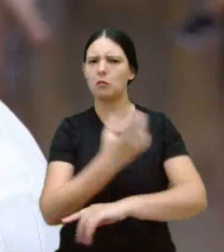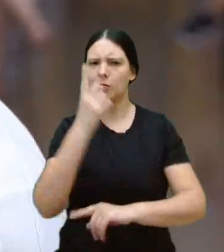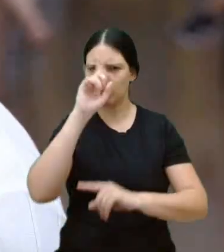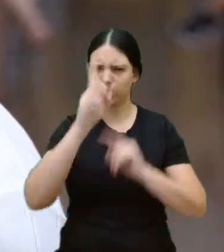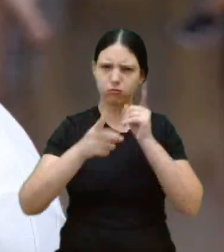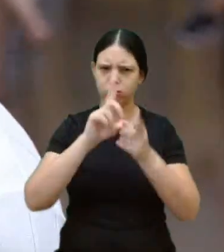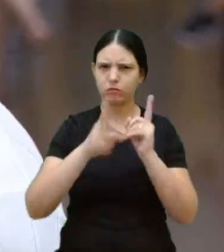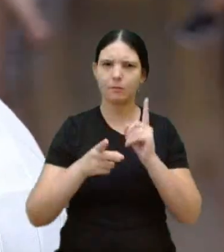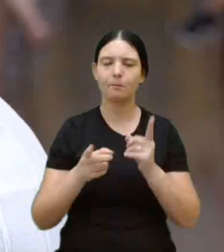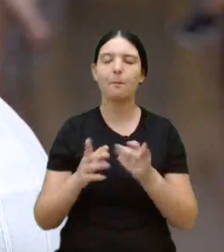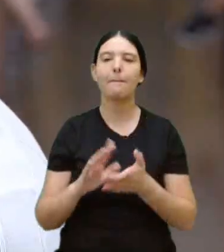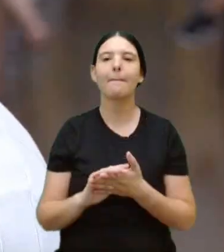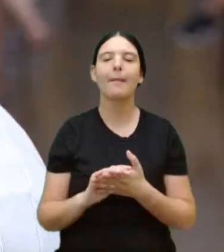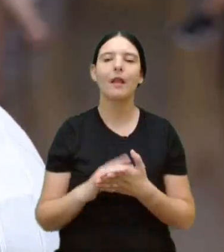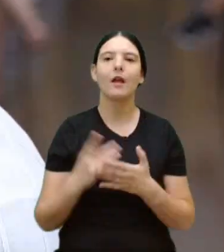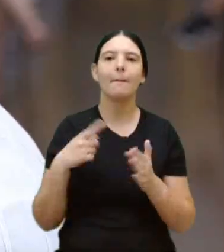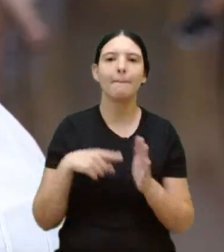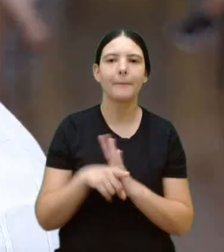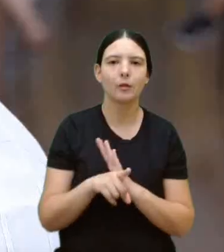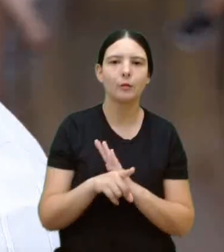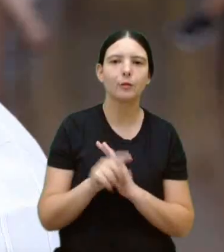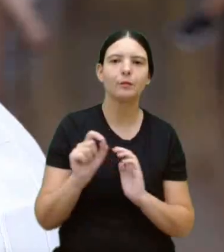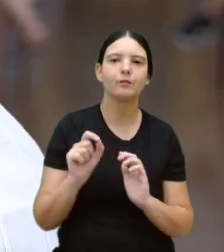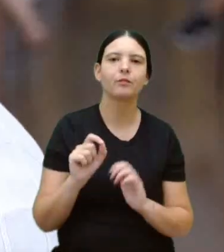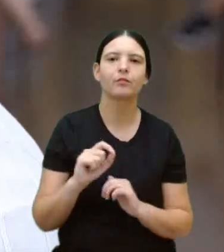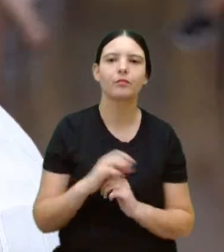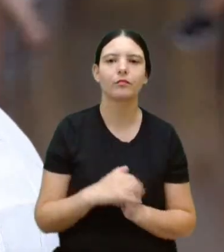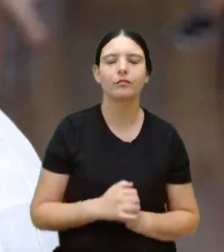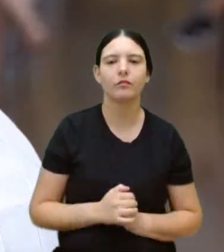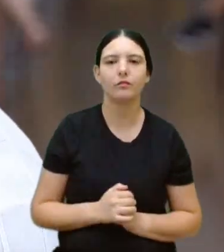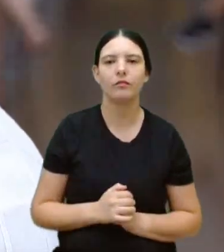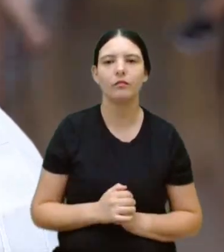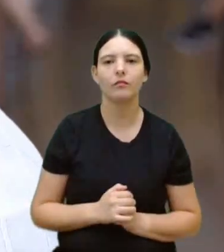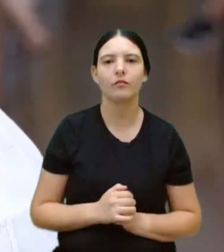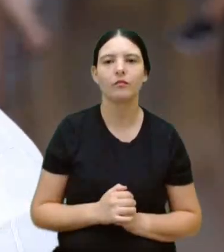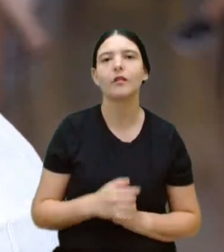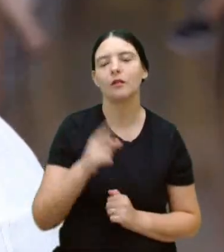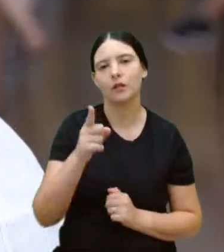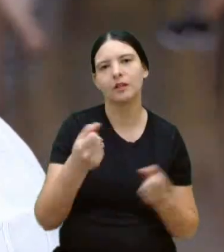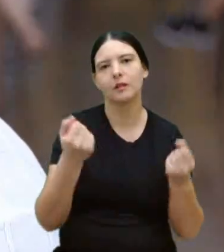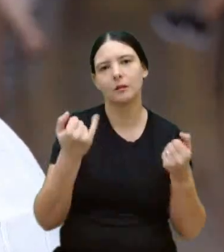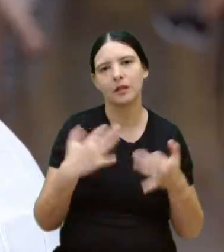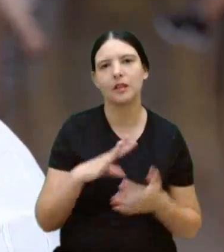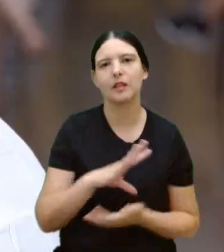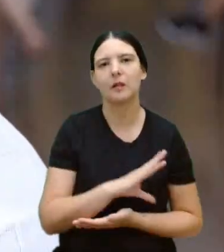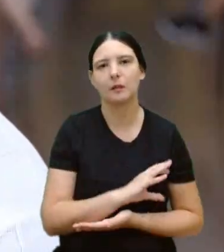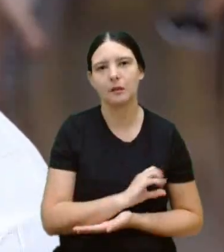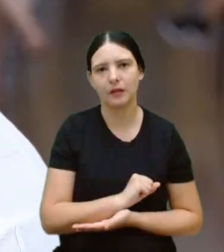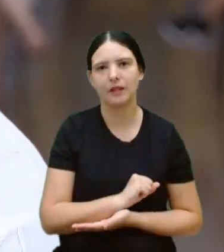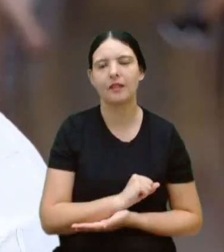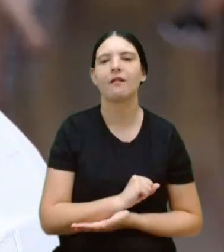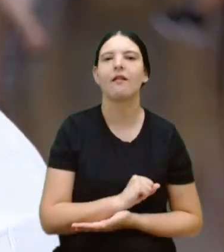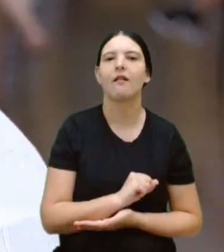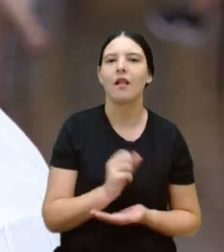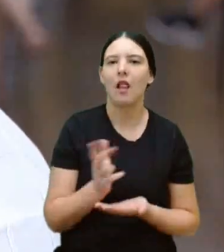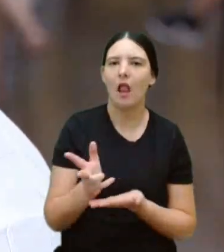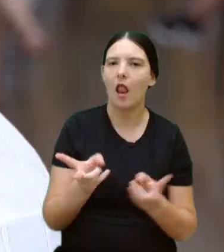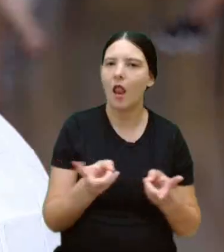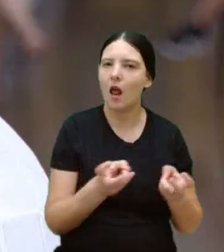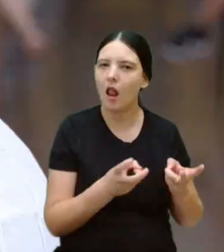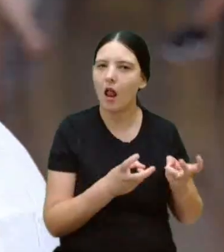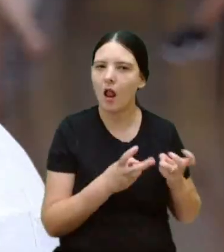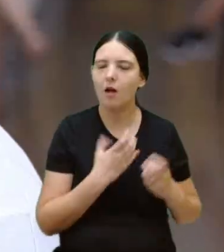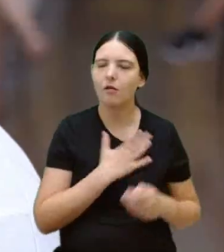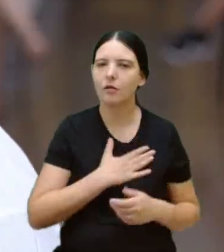aí a pergunta que eu faria é o seguinte: o senhor comenta que o amor é o catalisador do bem-estar,